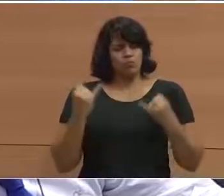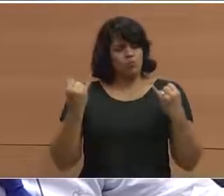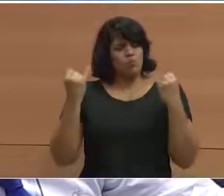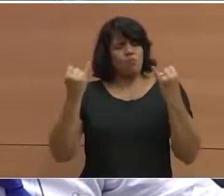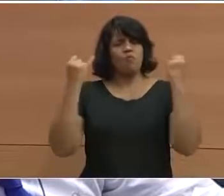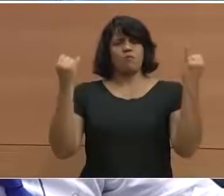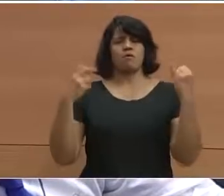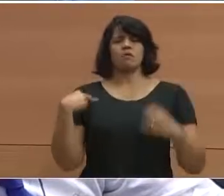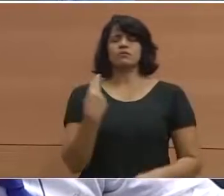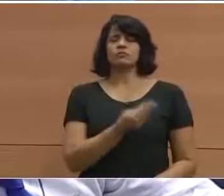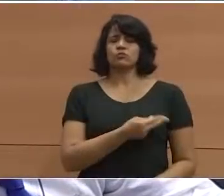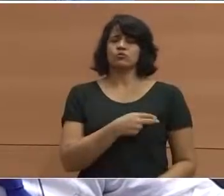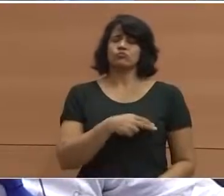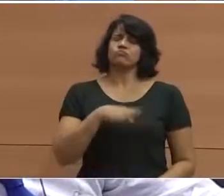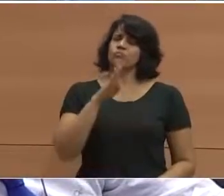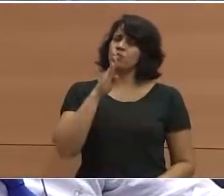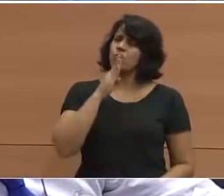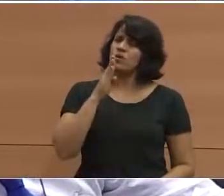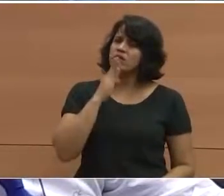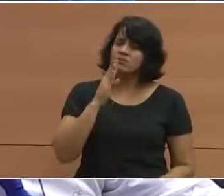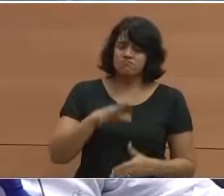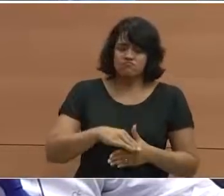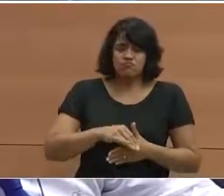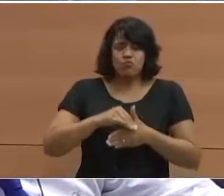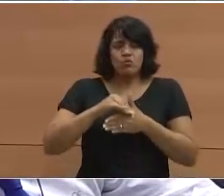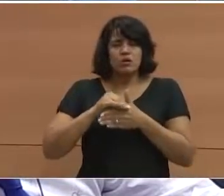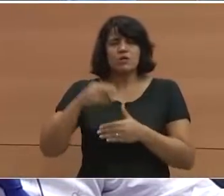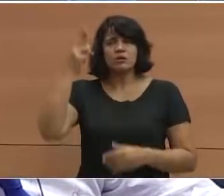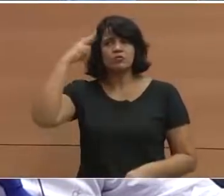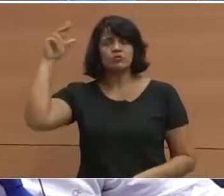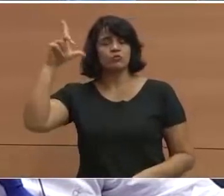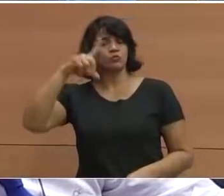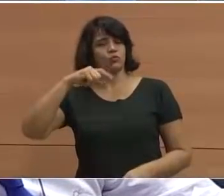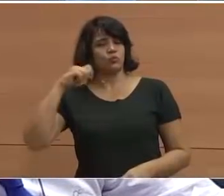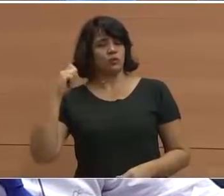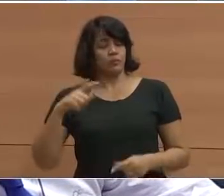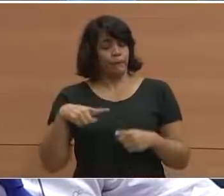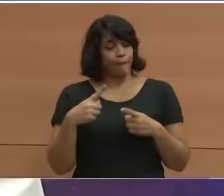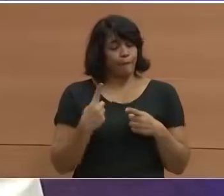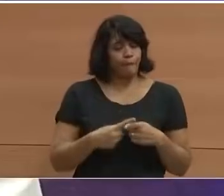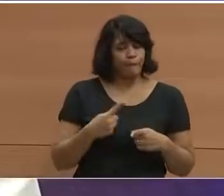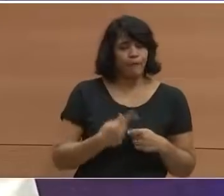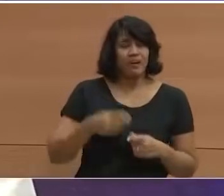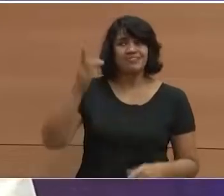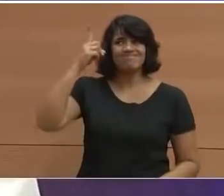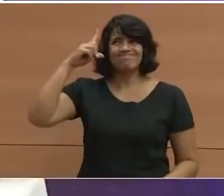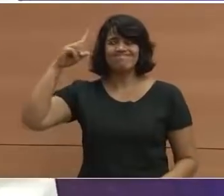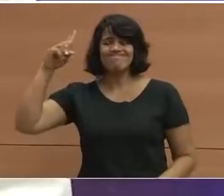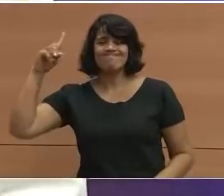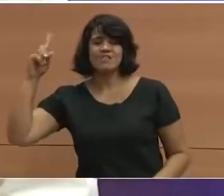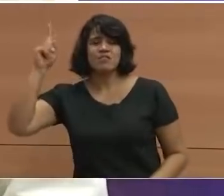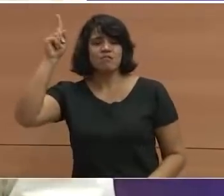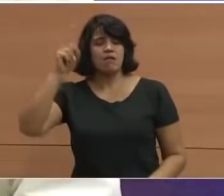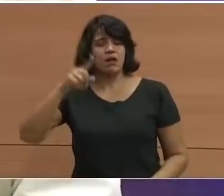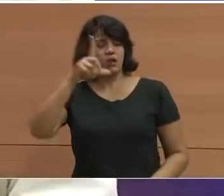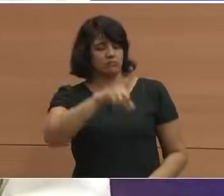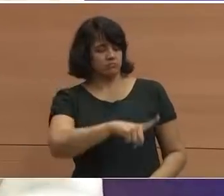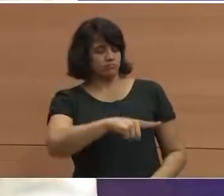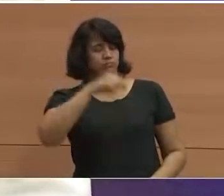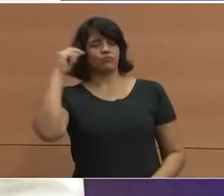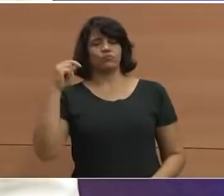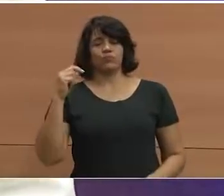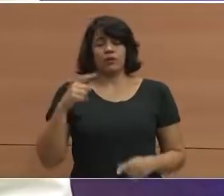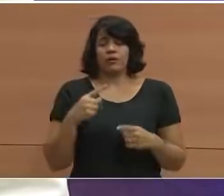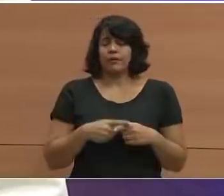Senhor, porque não é a pessoa, é o canal que Deus escolheu, porque essa pessoa por si só não